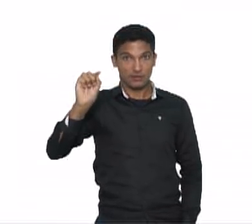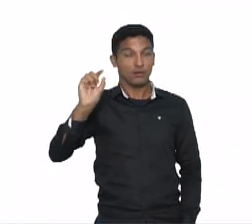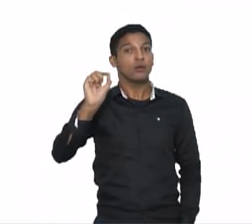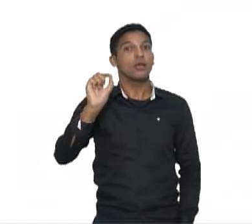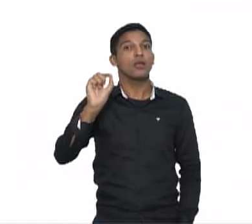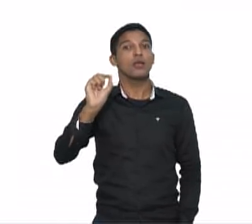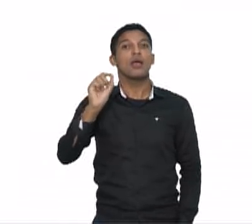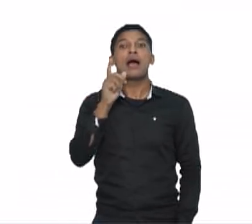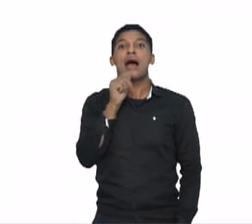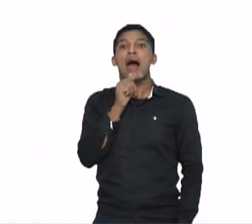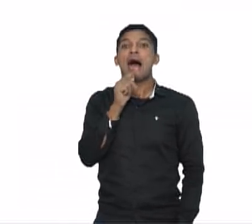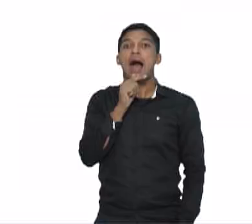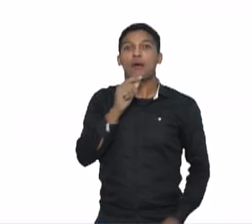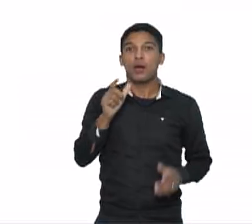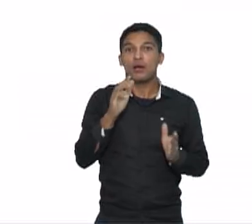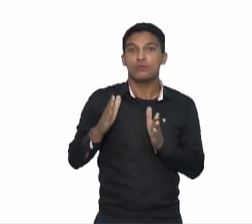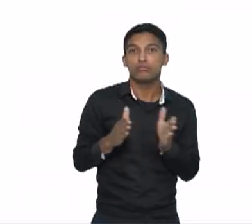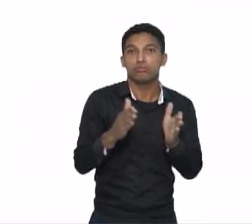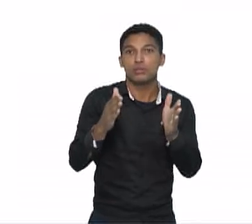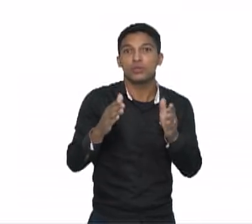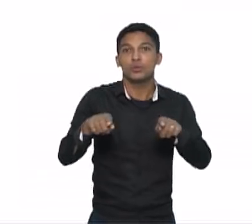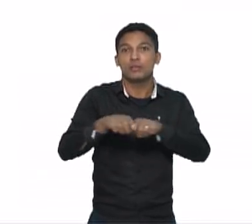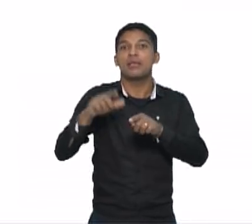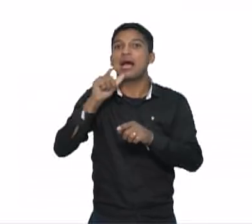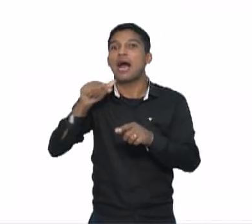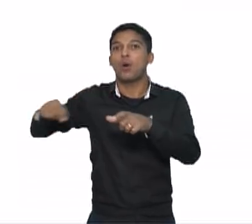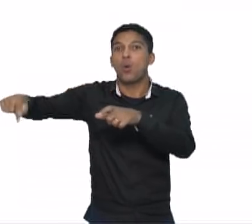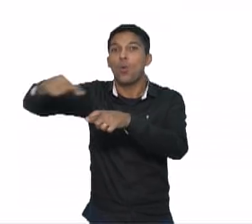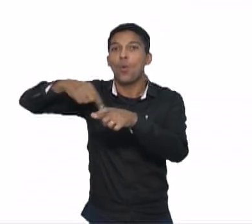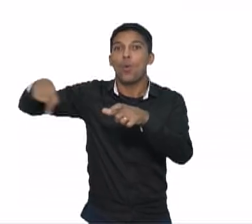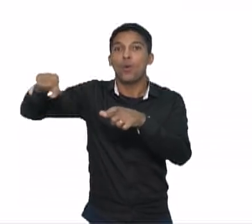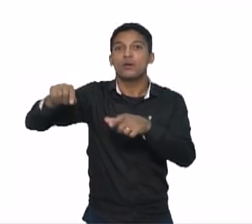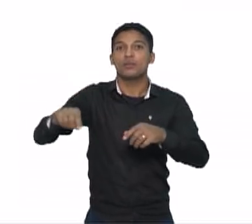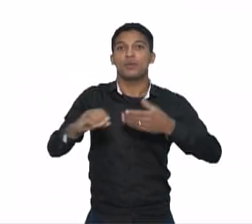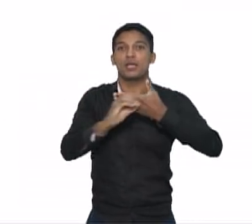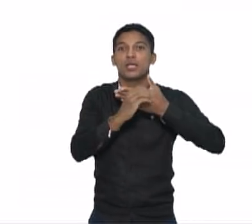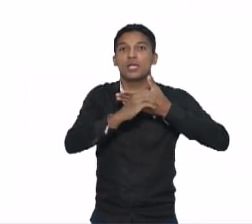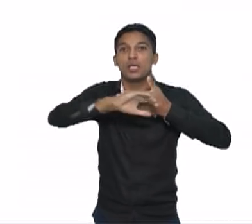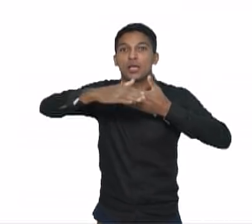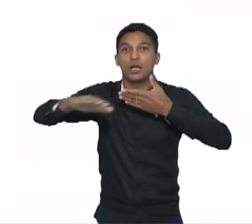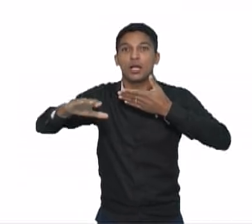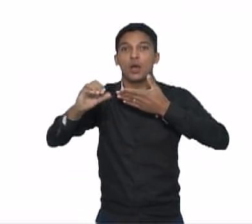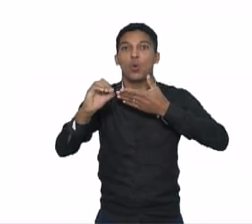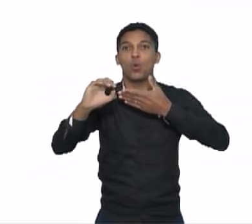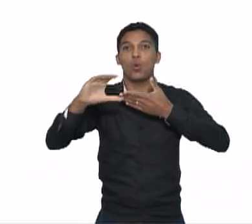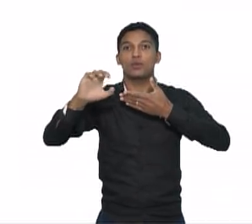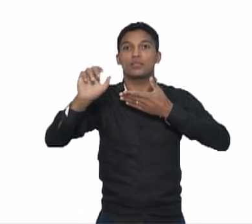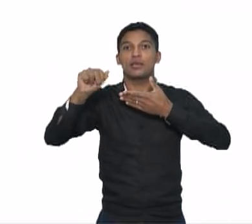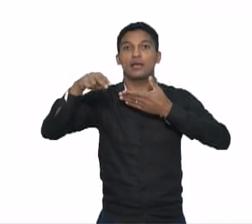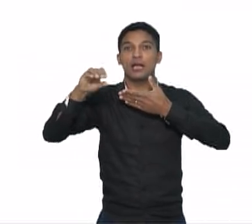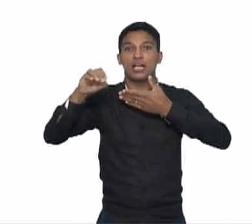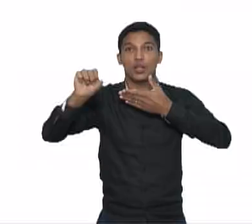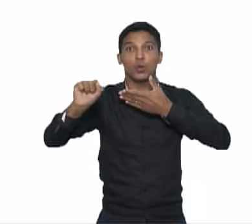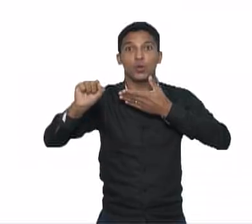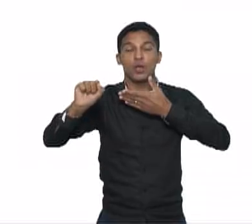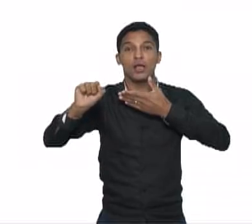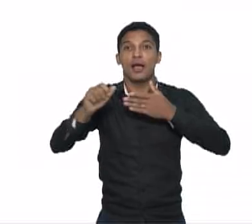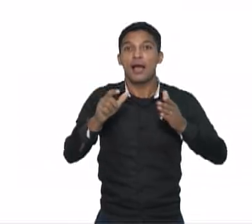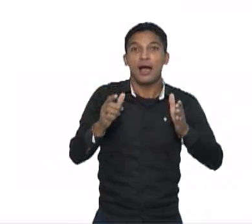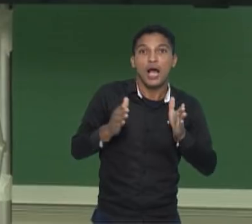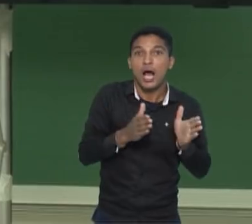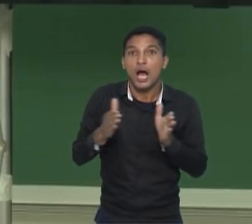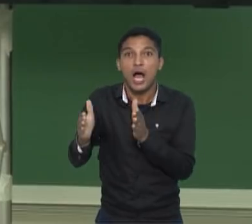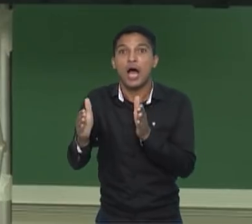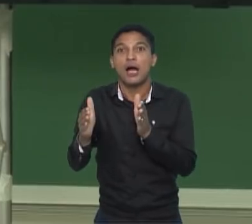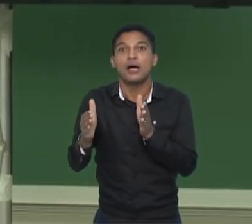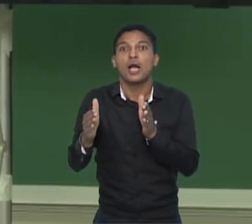da água de rios, lagos, oceanos e mares em vapor de água. Ou seja,